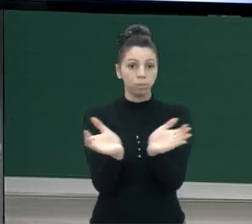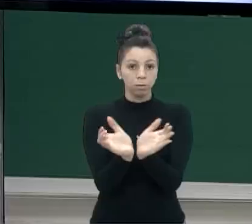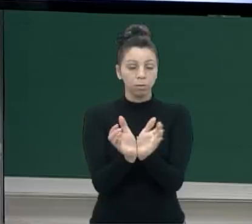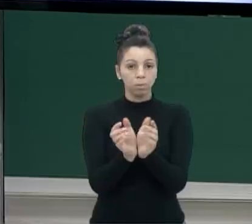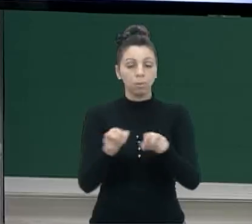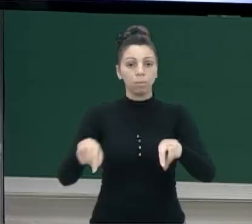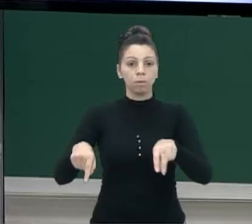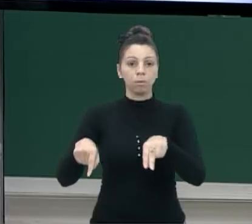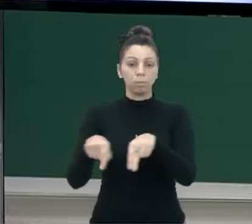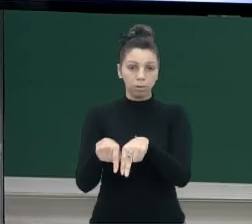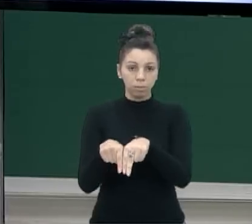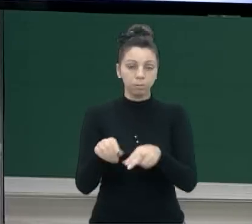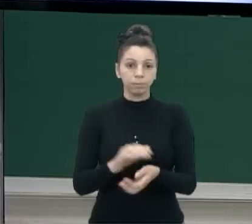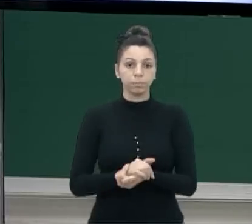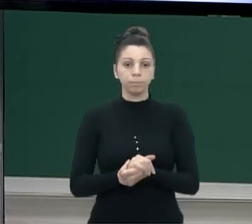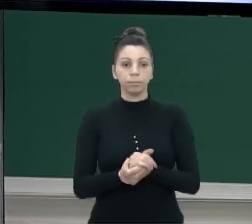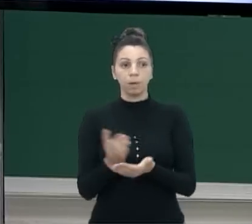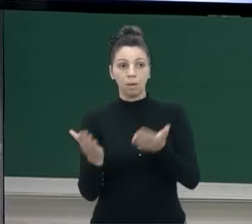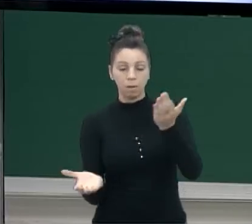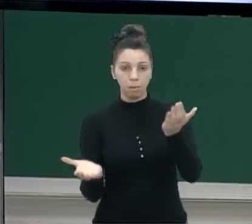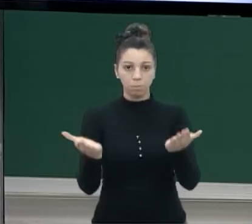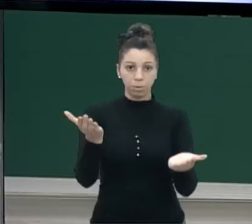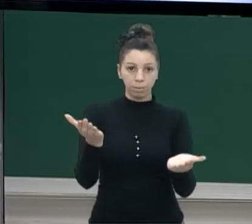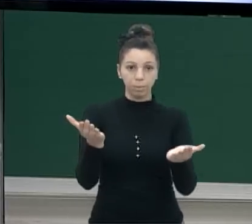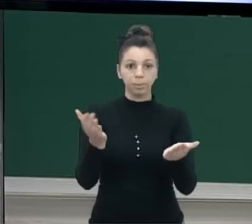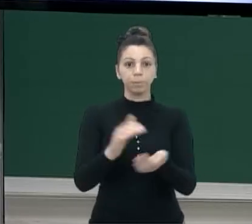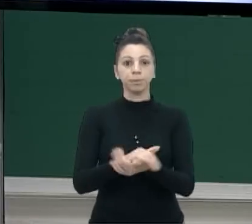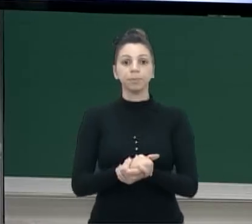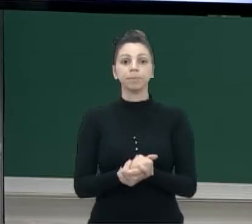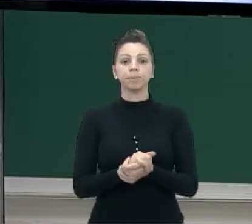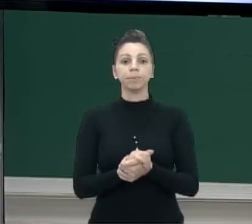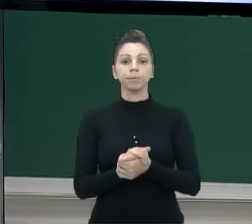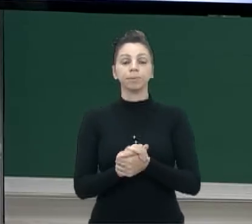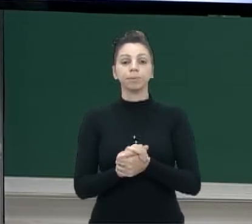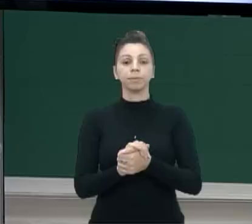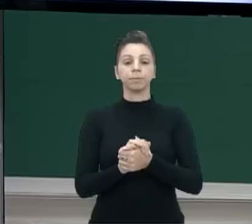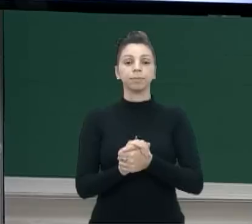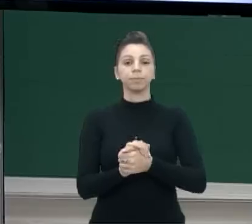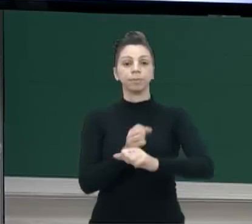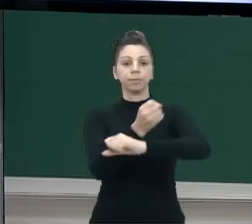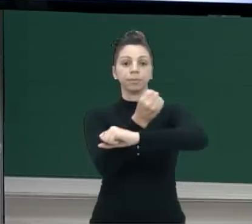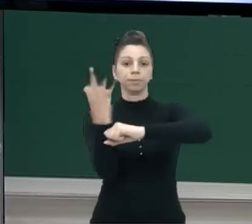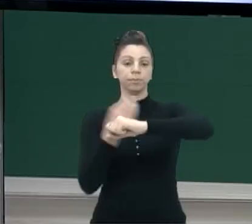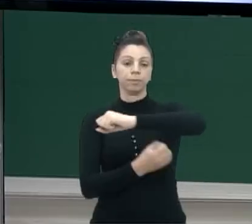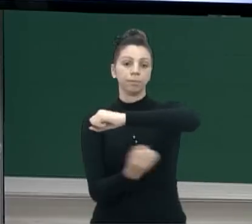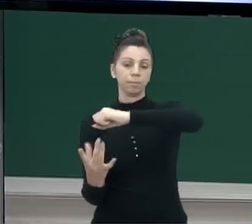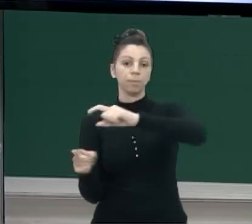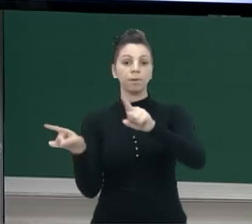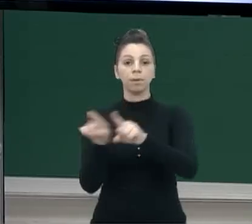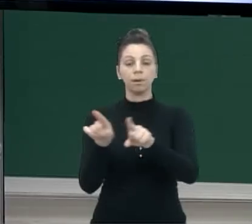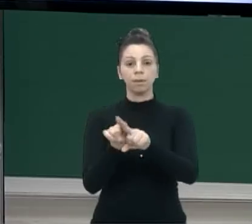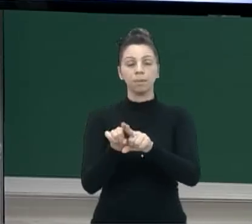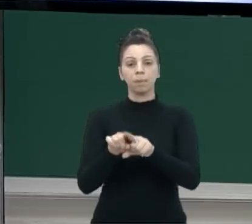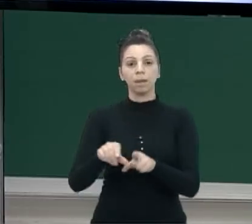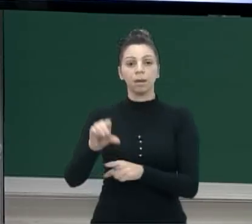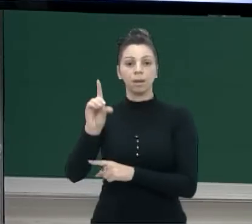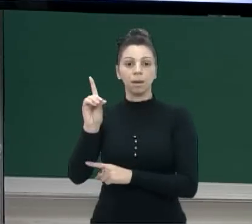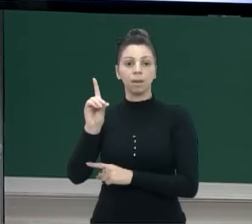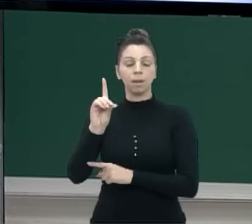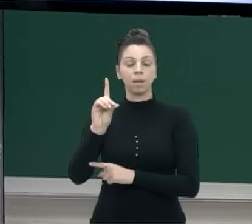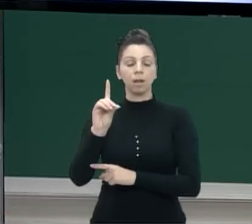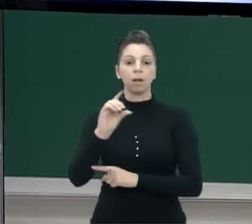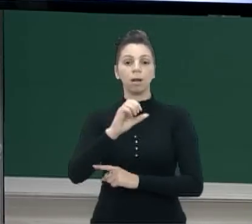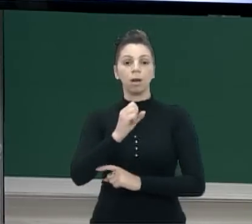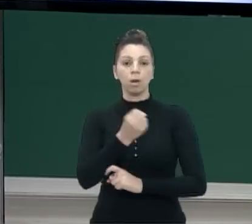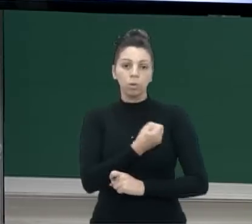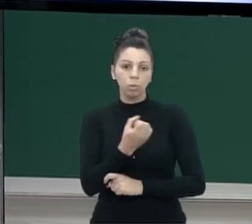naturais. Então, a gente vai falar de equivalências na forma fracionária e na forma decimal. Vamos lá? Muito